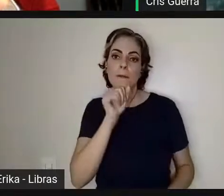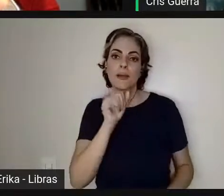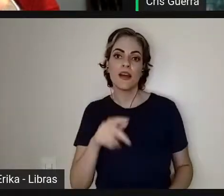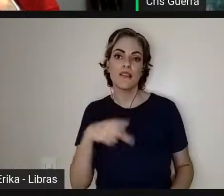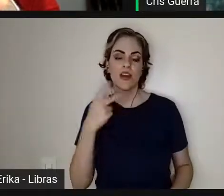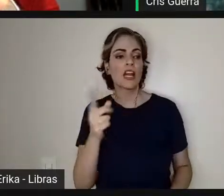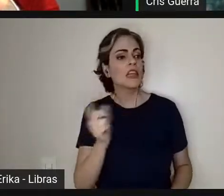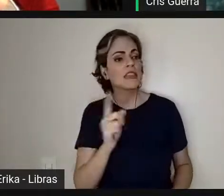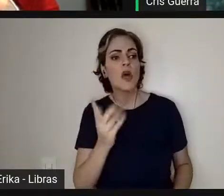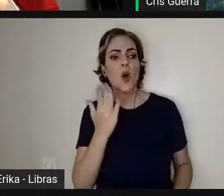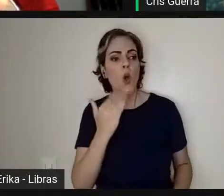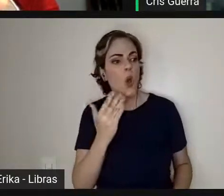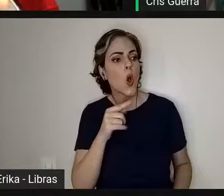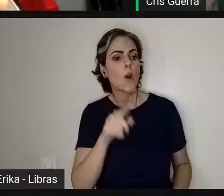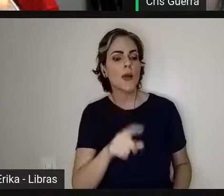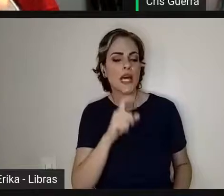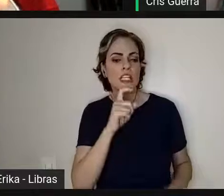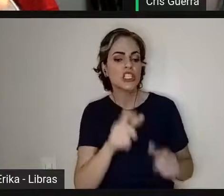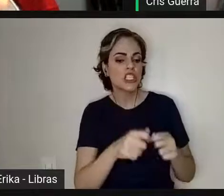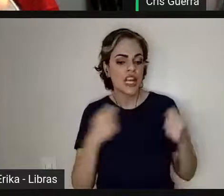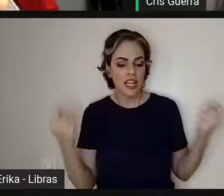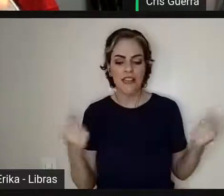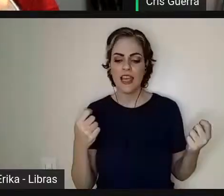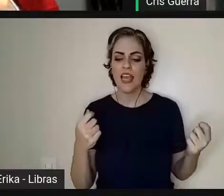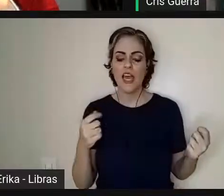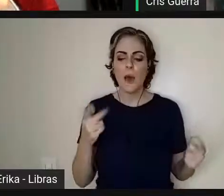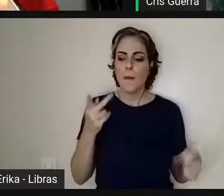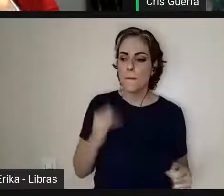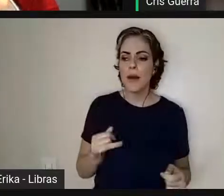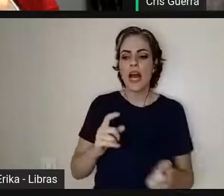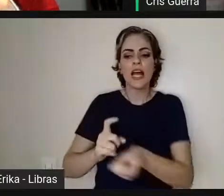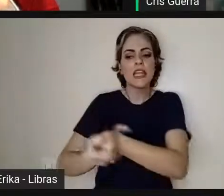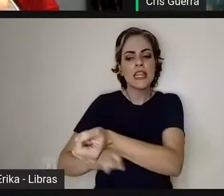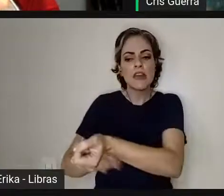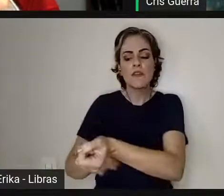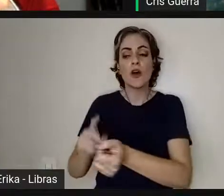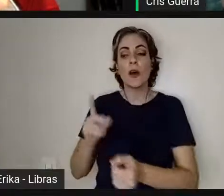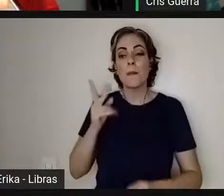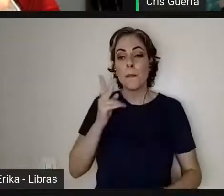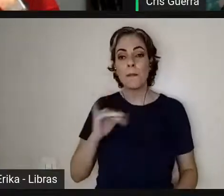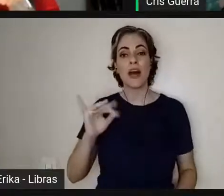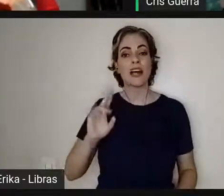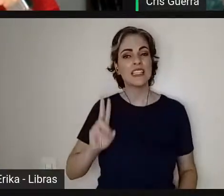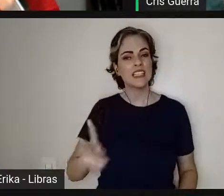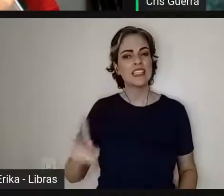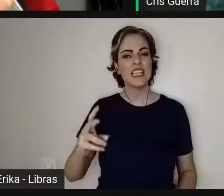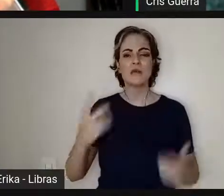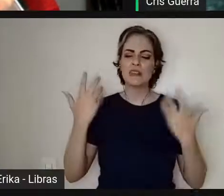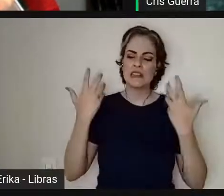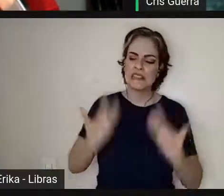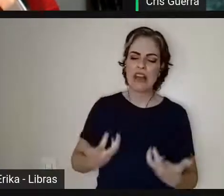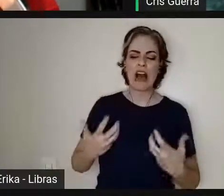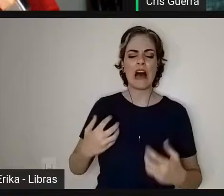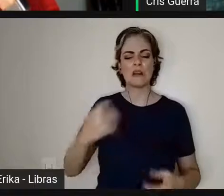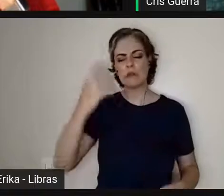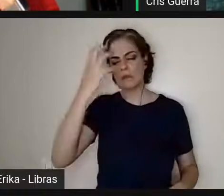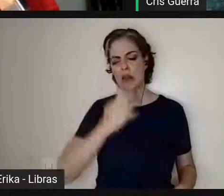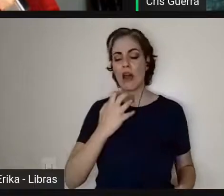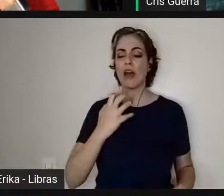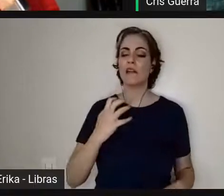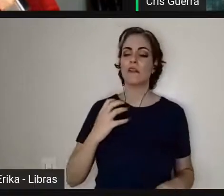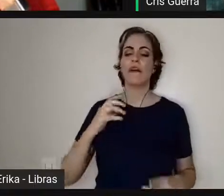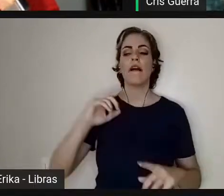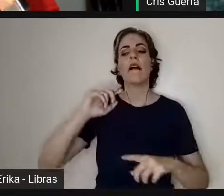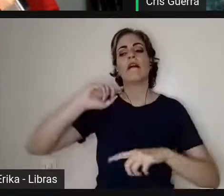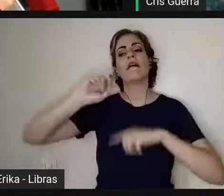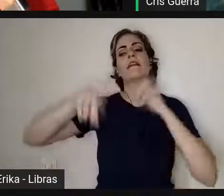seu pai tá nervoso. Meu pai era um médico muito, muito cansado, assim, estava sempre cansado, muito bravo. E a gente se conheceu